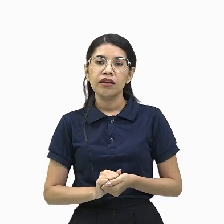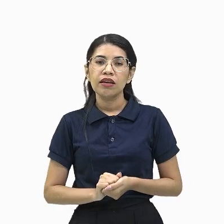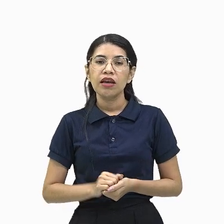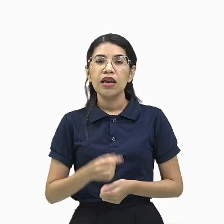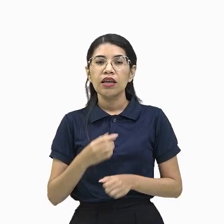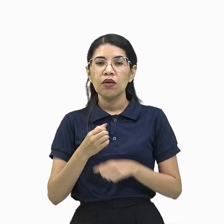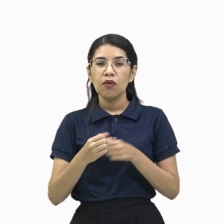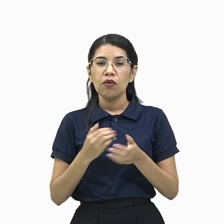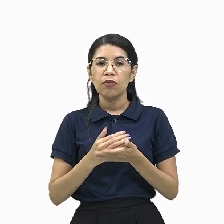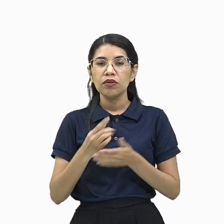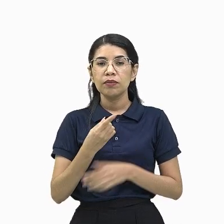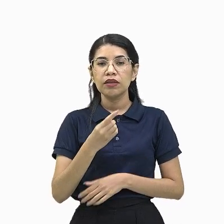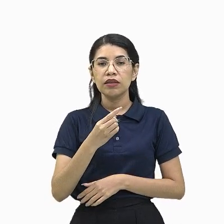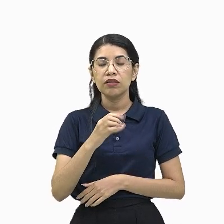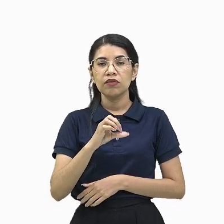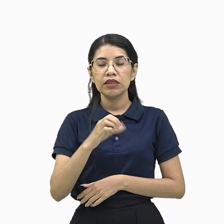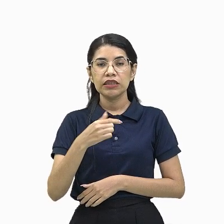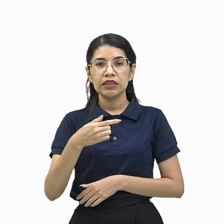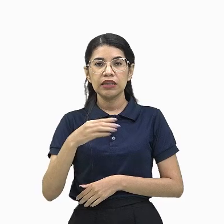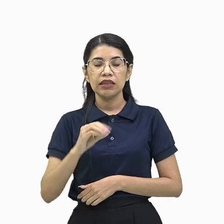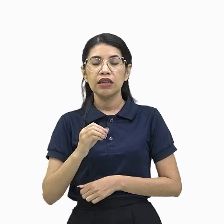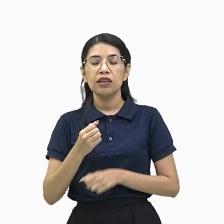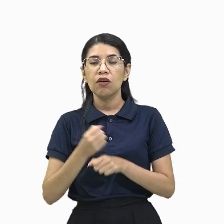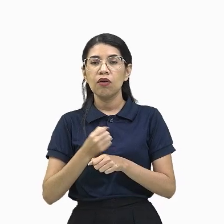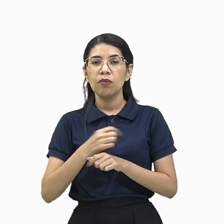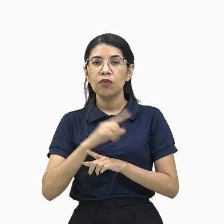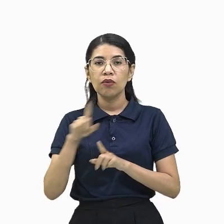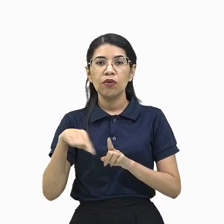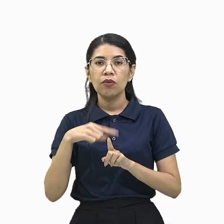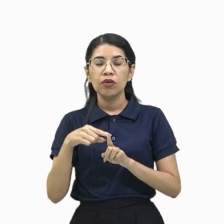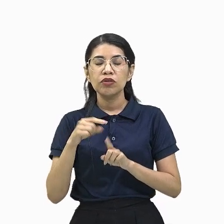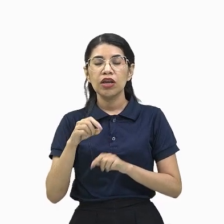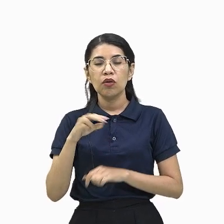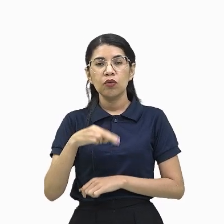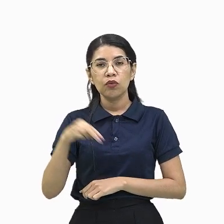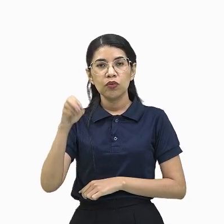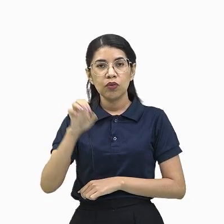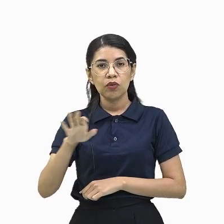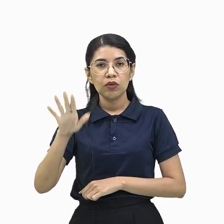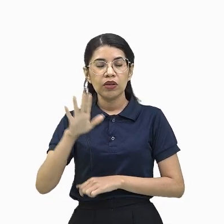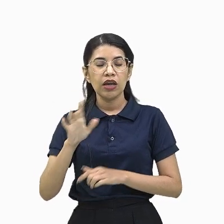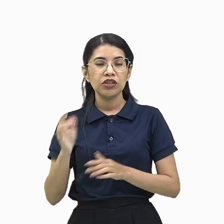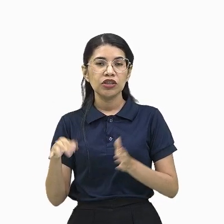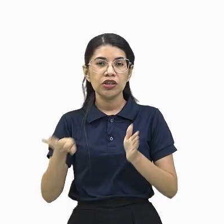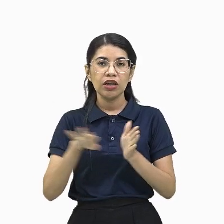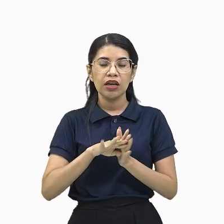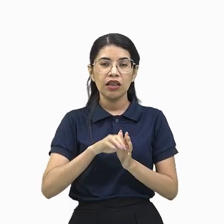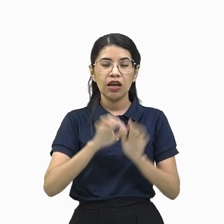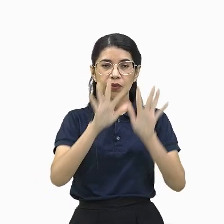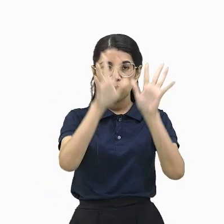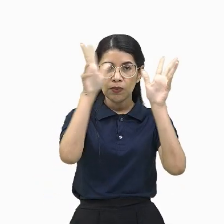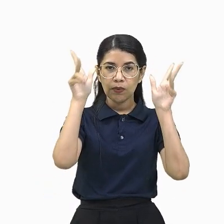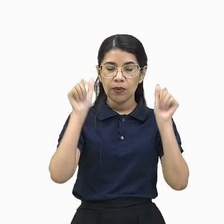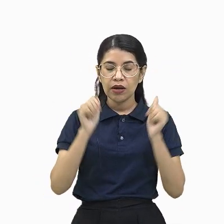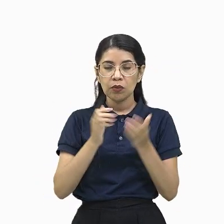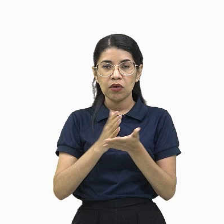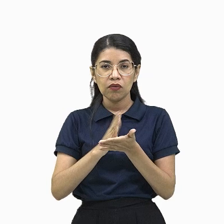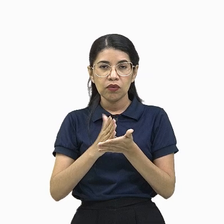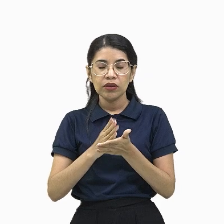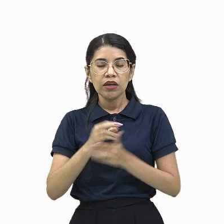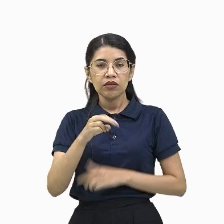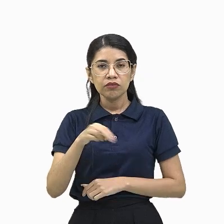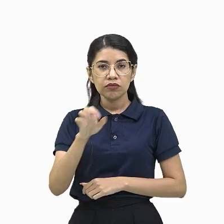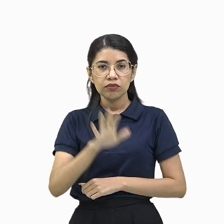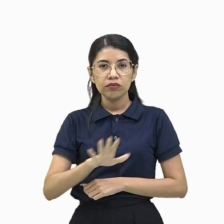de 1970, as obras pretendiam ligar o Nordeste até o Acre e, ultrapassando as fronteiras nacionais, chegar até